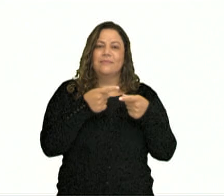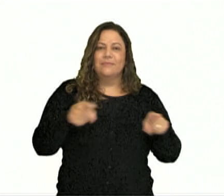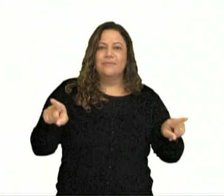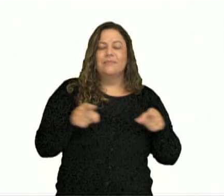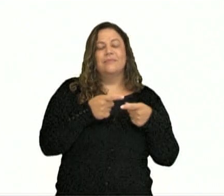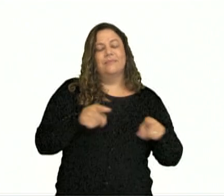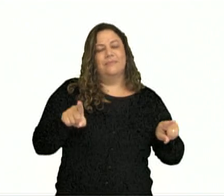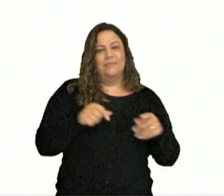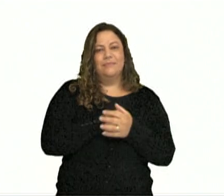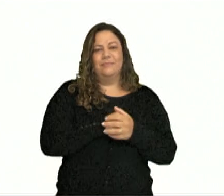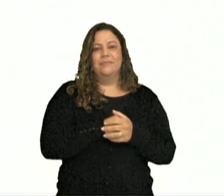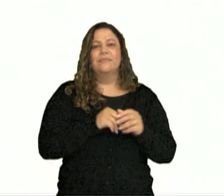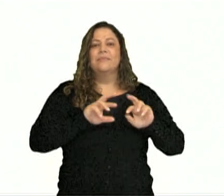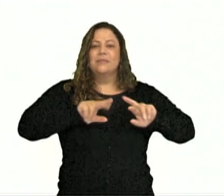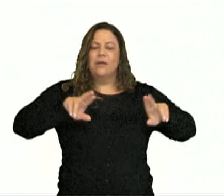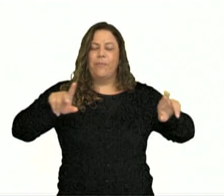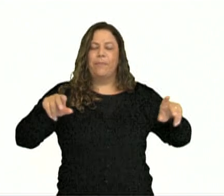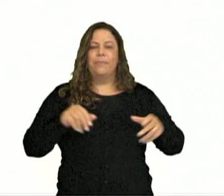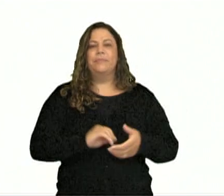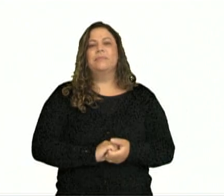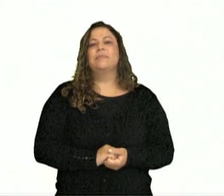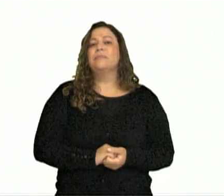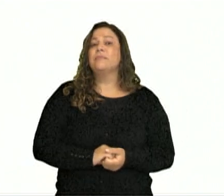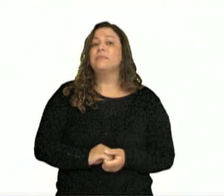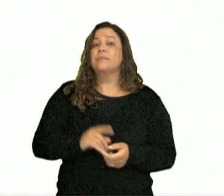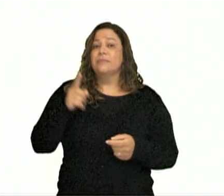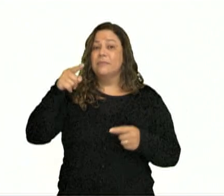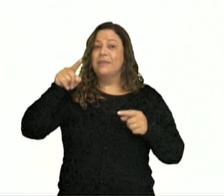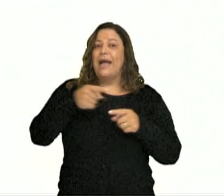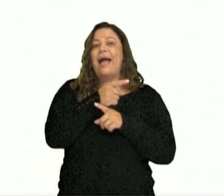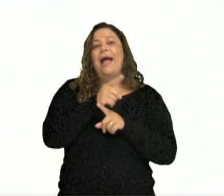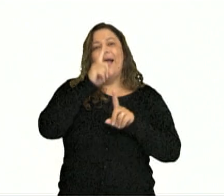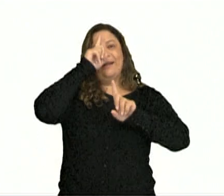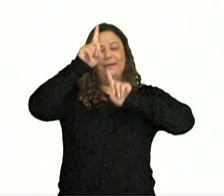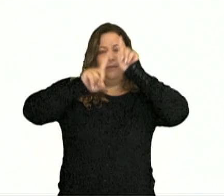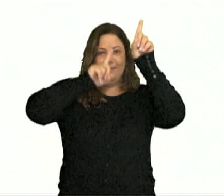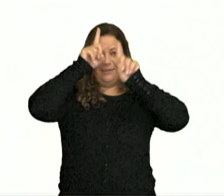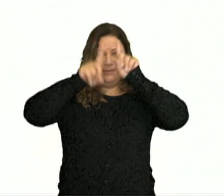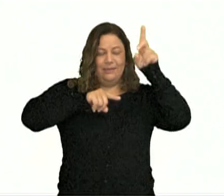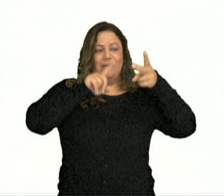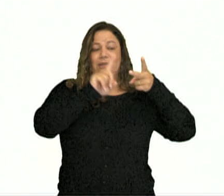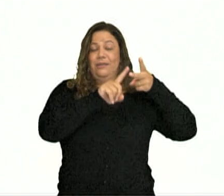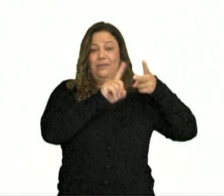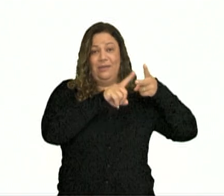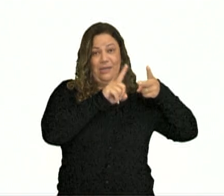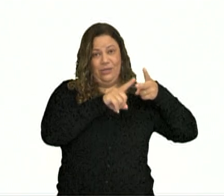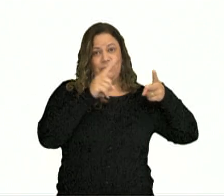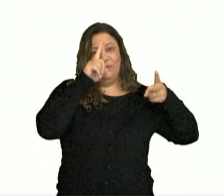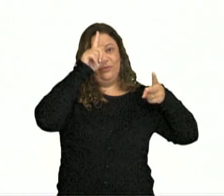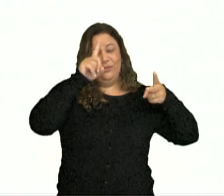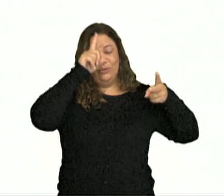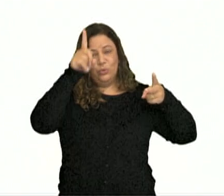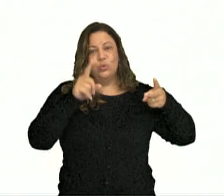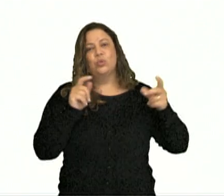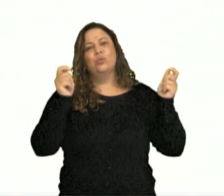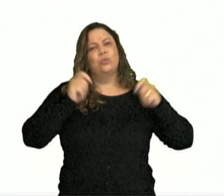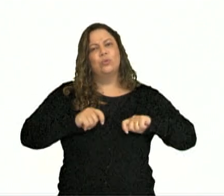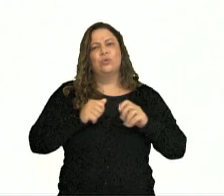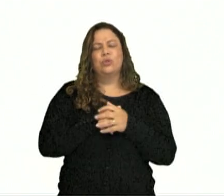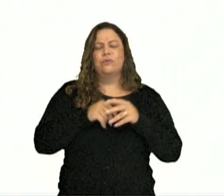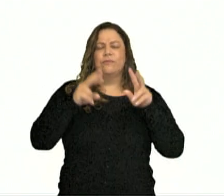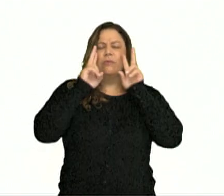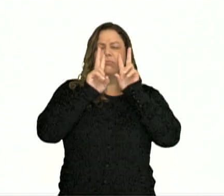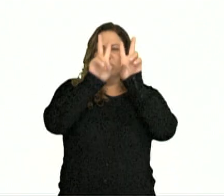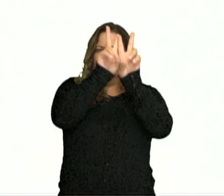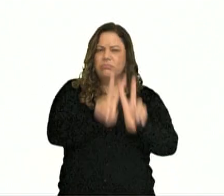notas musicais, pausas, entre outros. A partitura não convencional, ela utiliza dos elementos da linguagem